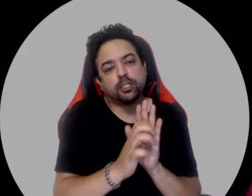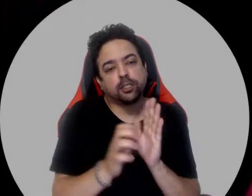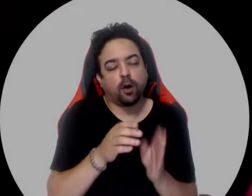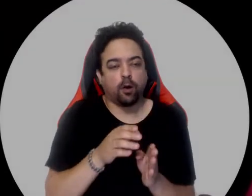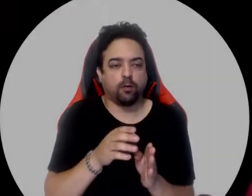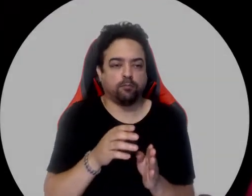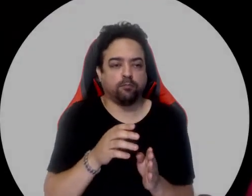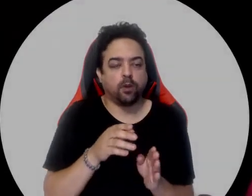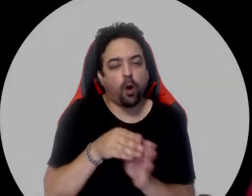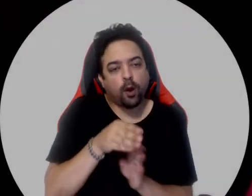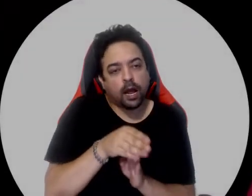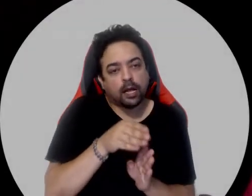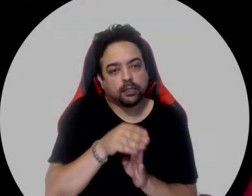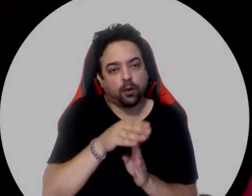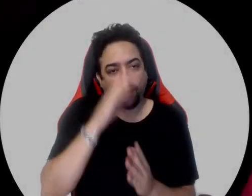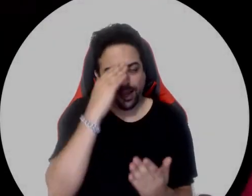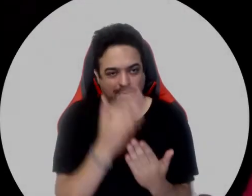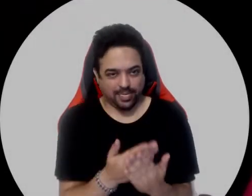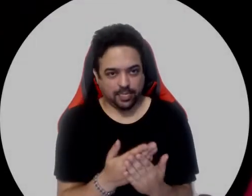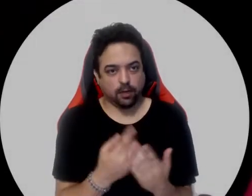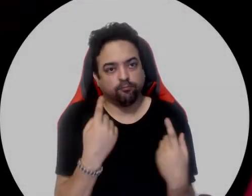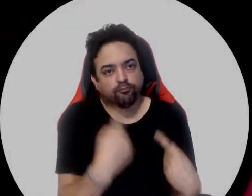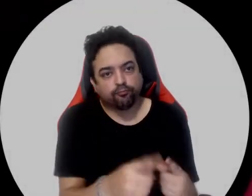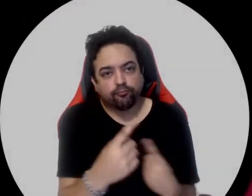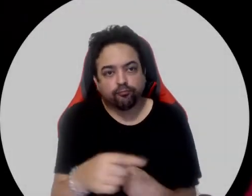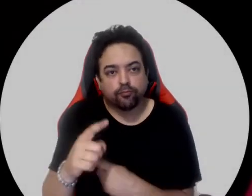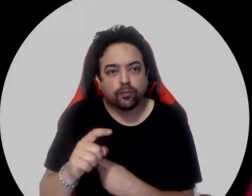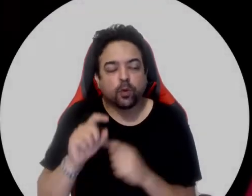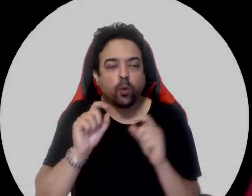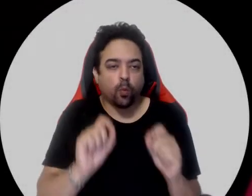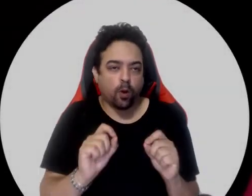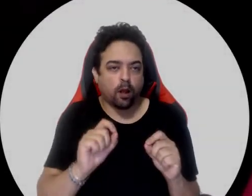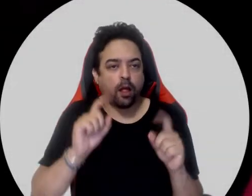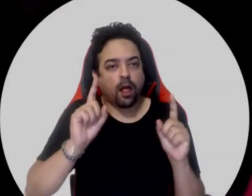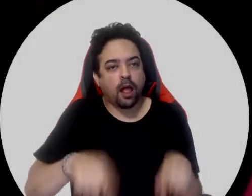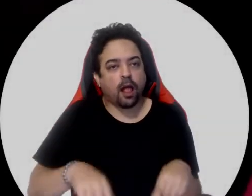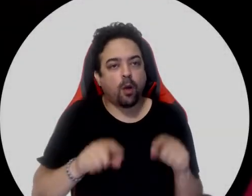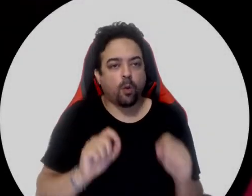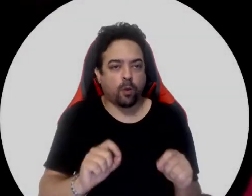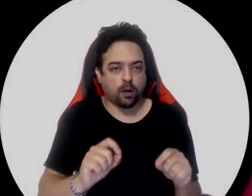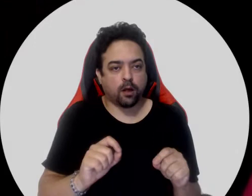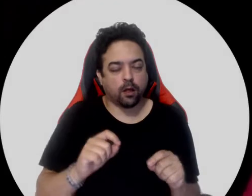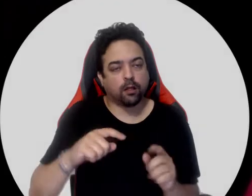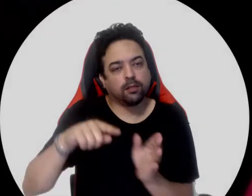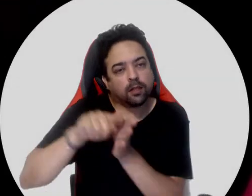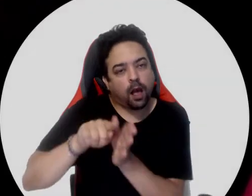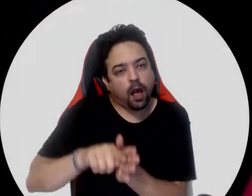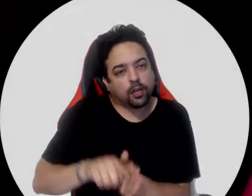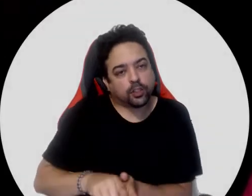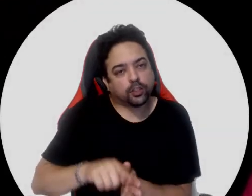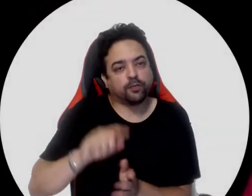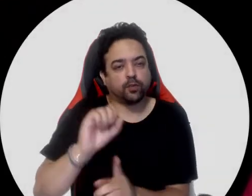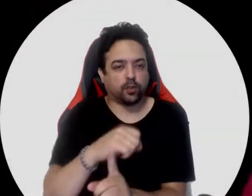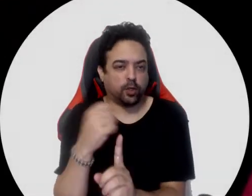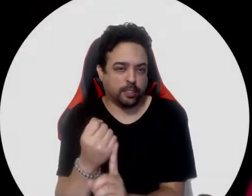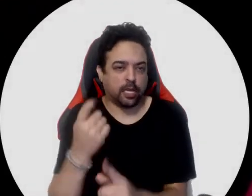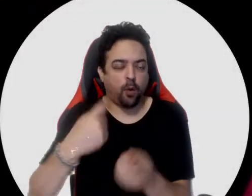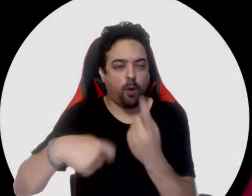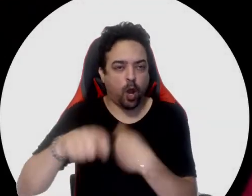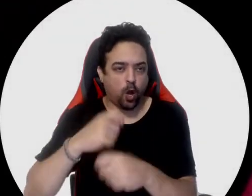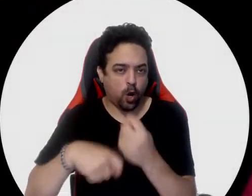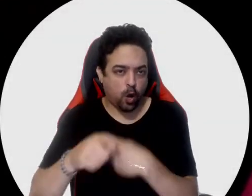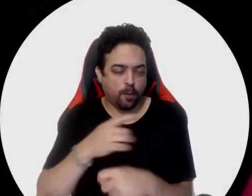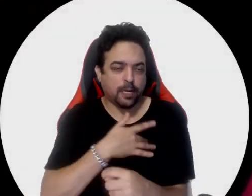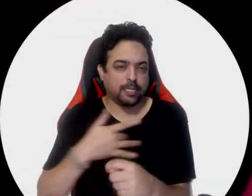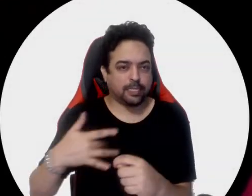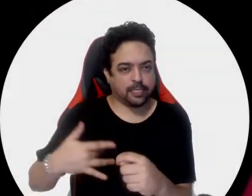do programa Mentoria Acreditar, que estimula ações que contribuam com a diminuição de impactos negativos